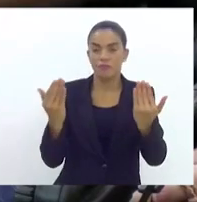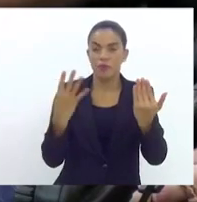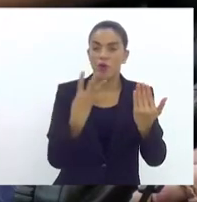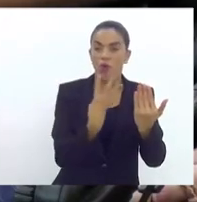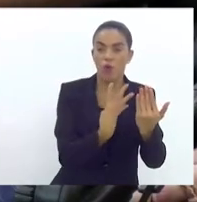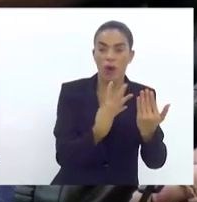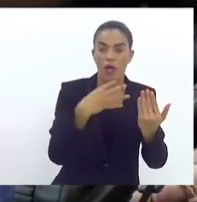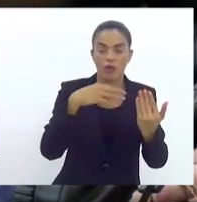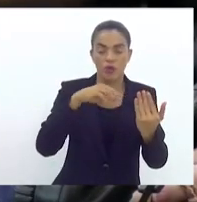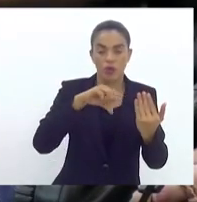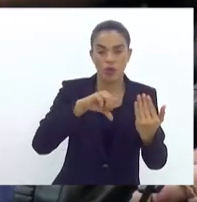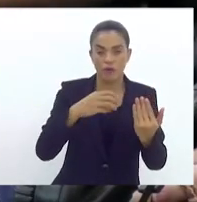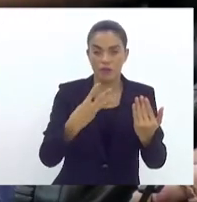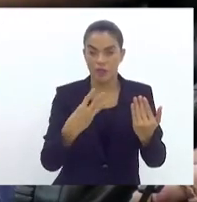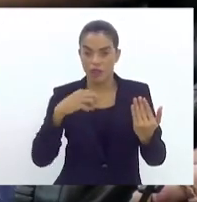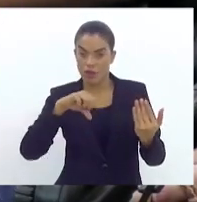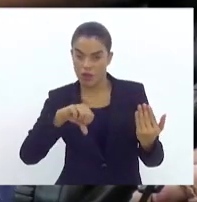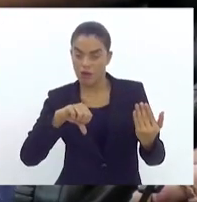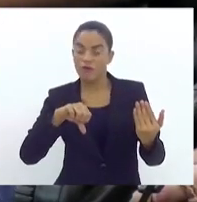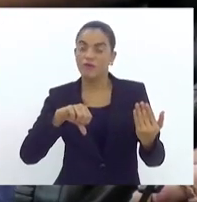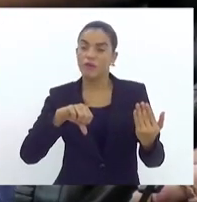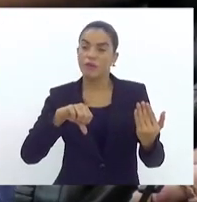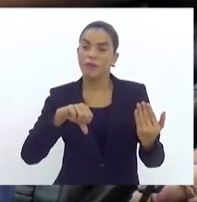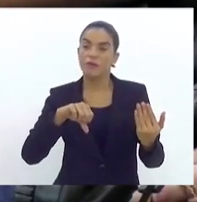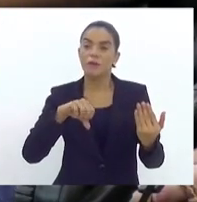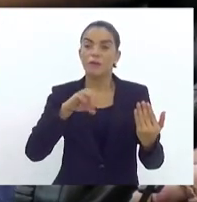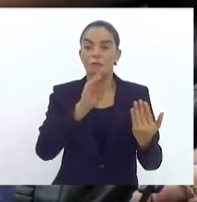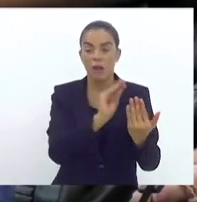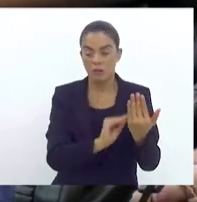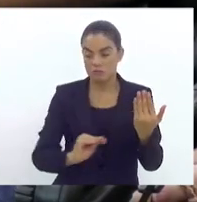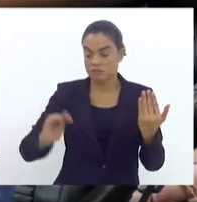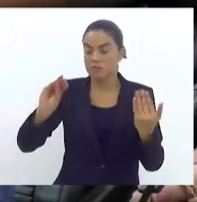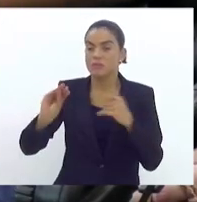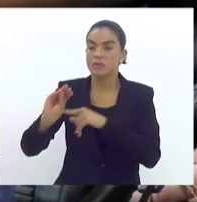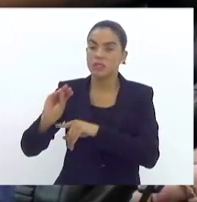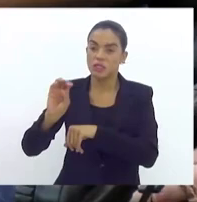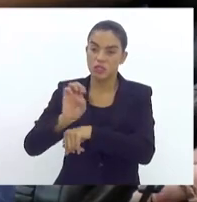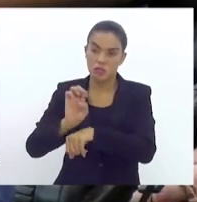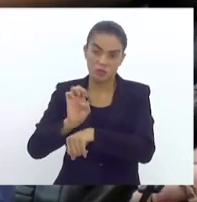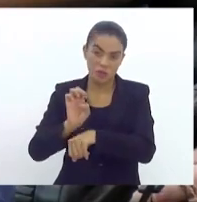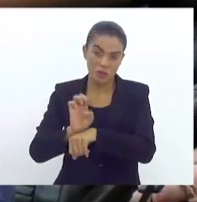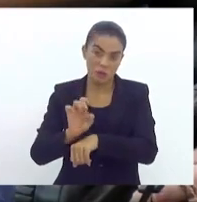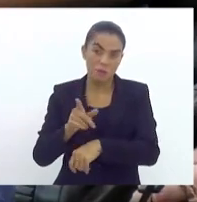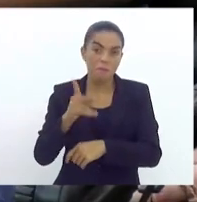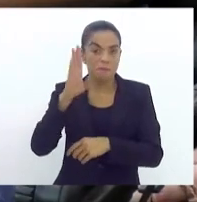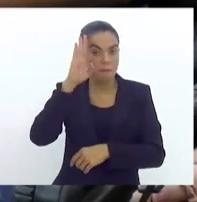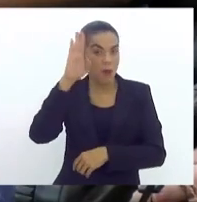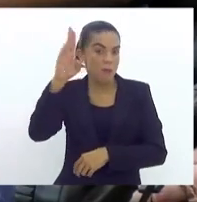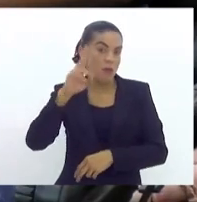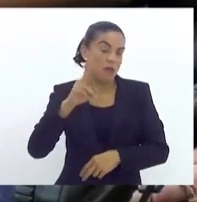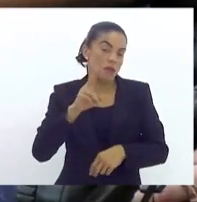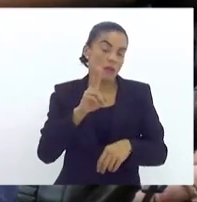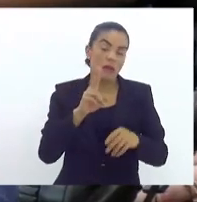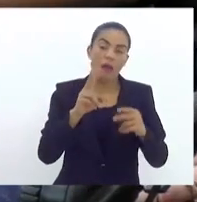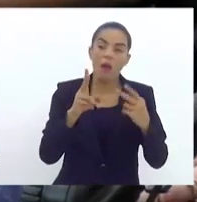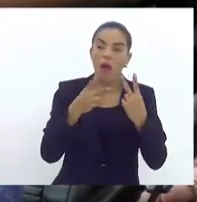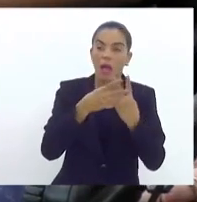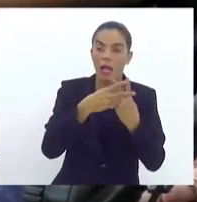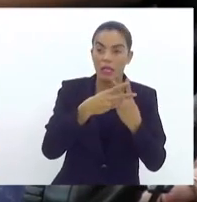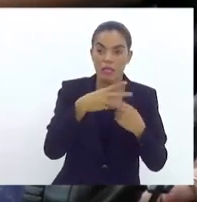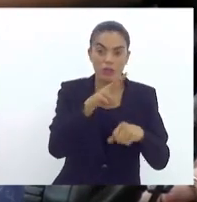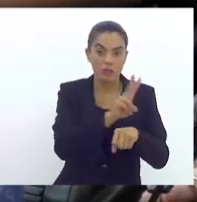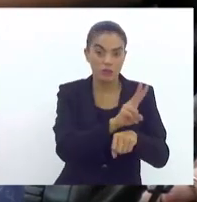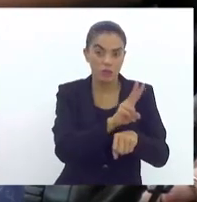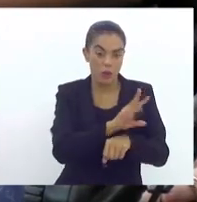4939 que é o projeto de lei de 2020 para a esfera Estadual especialmente acadêmico sugerir ao governo ao invés de